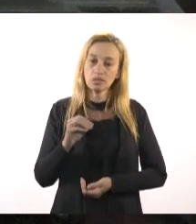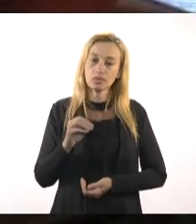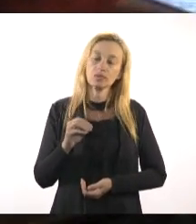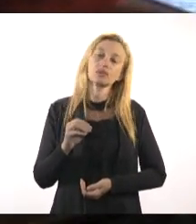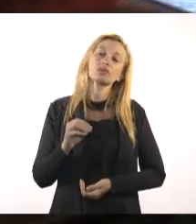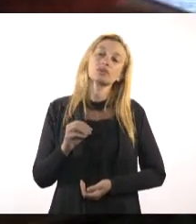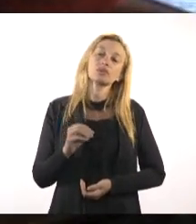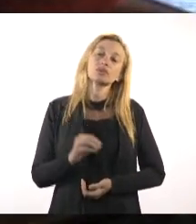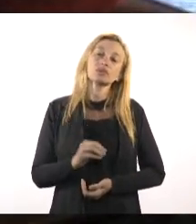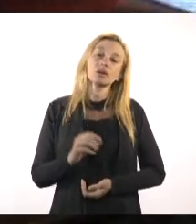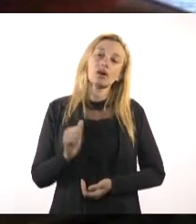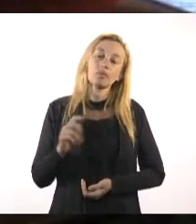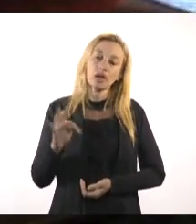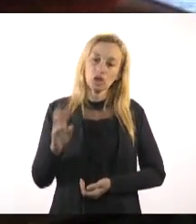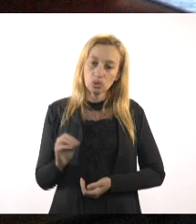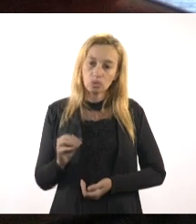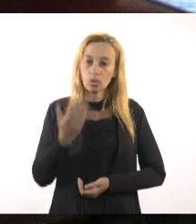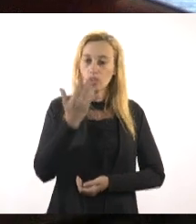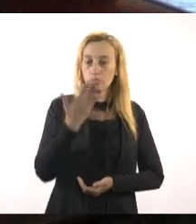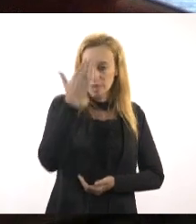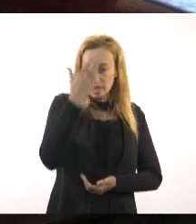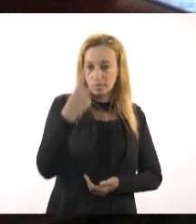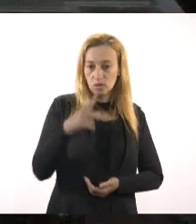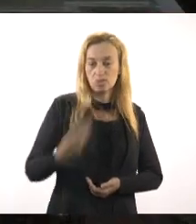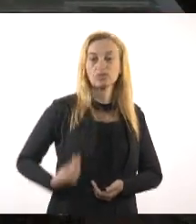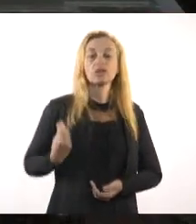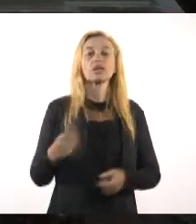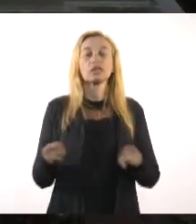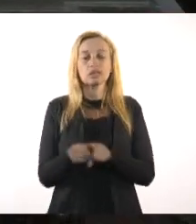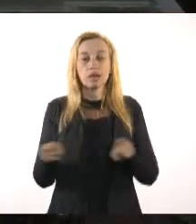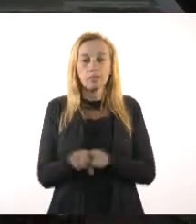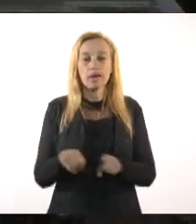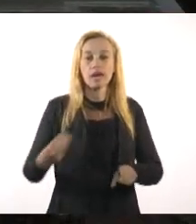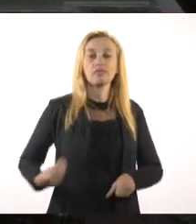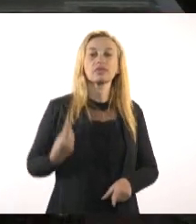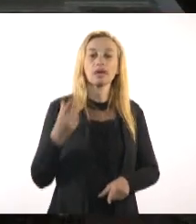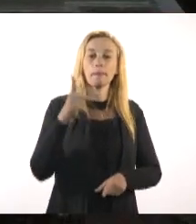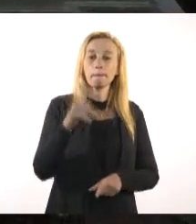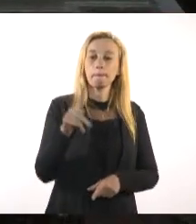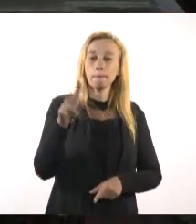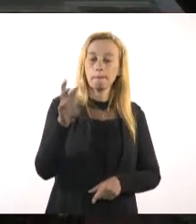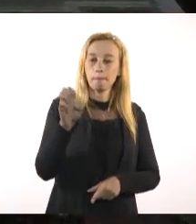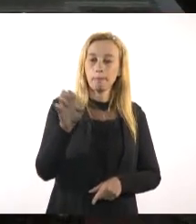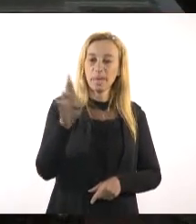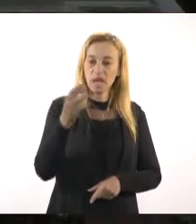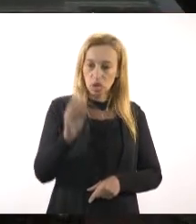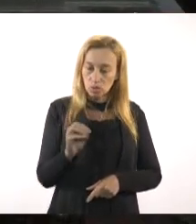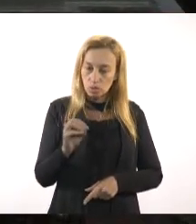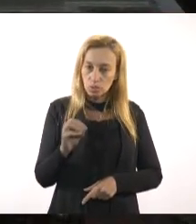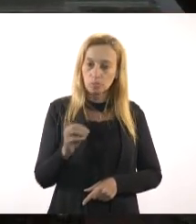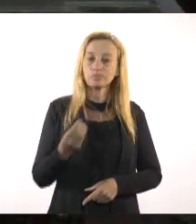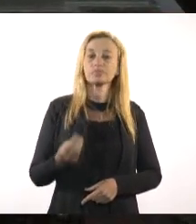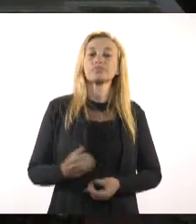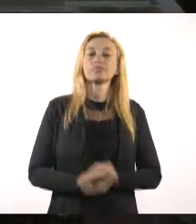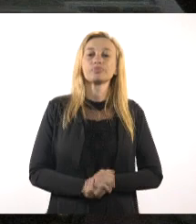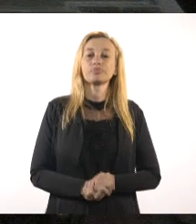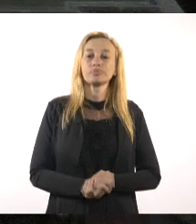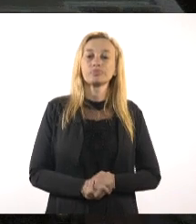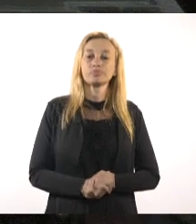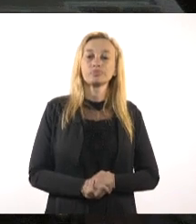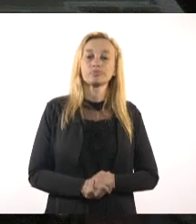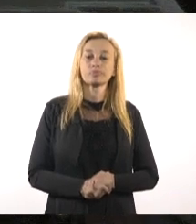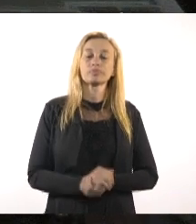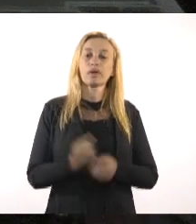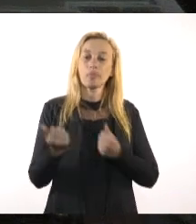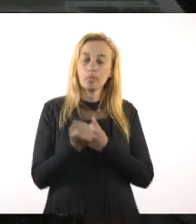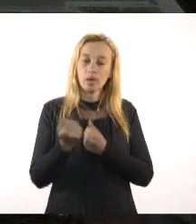presença também. Também queria saudar a presença do Pedro Trengrause, grande amigo que também está presente aqui, veio